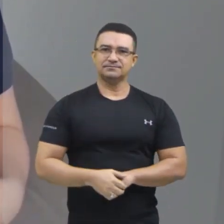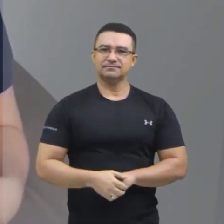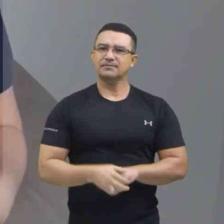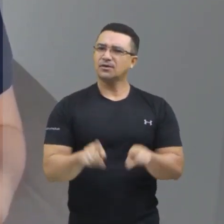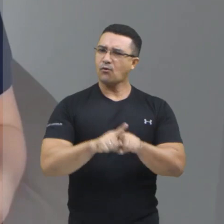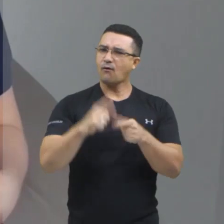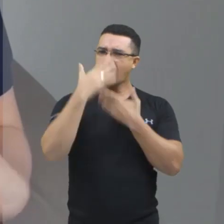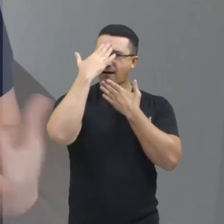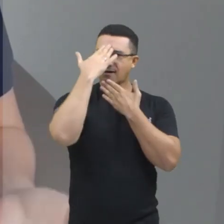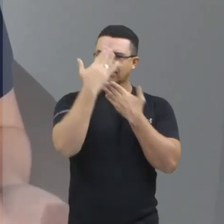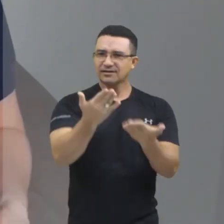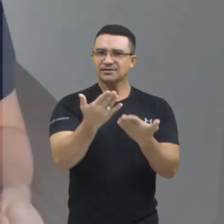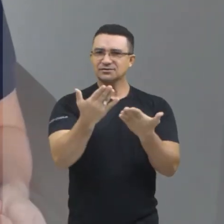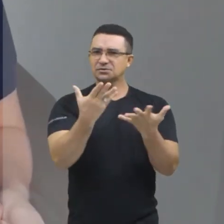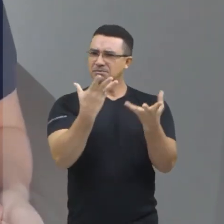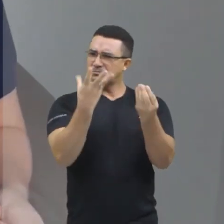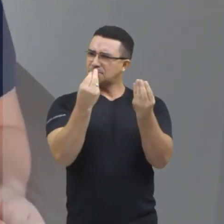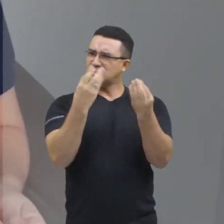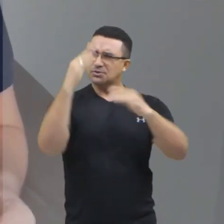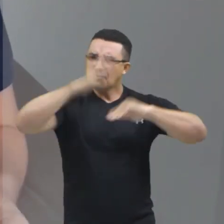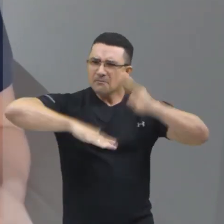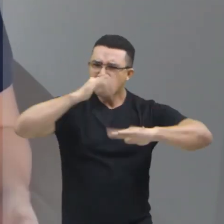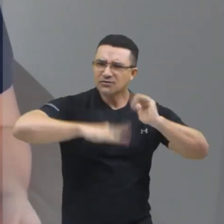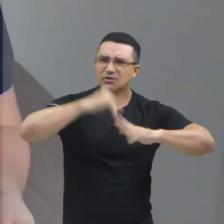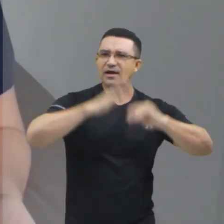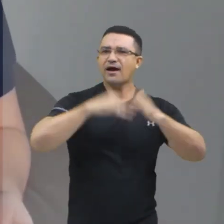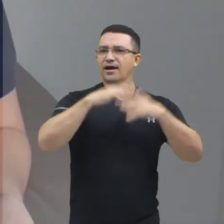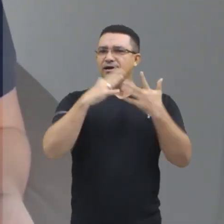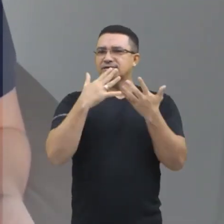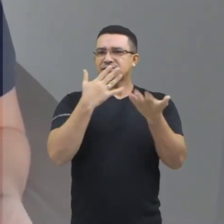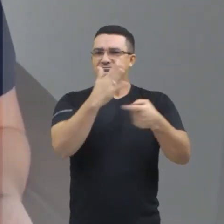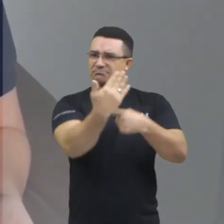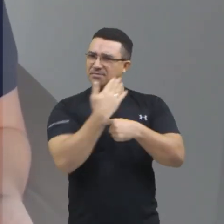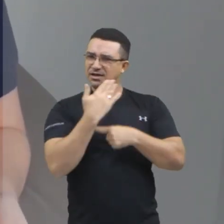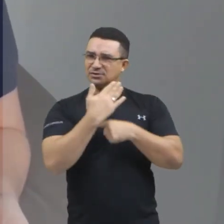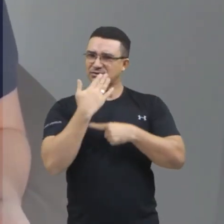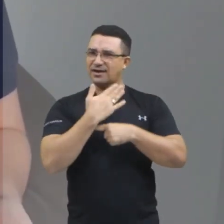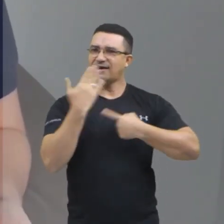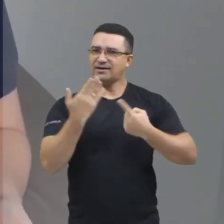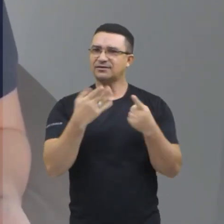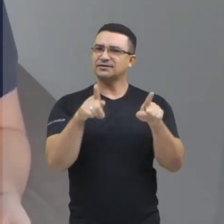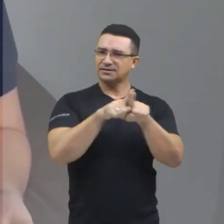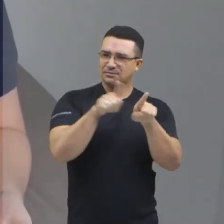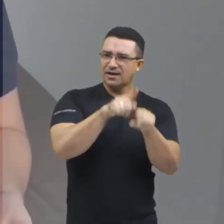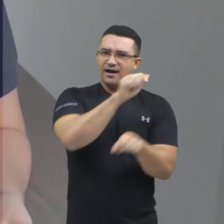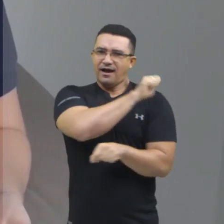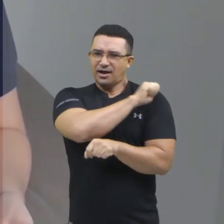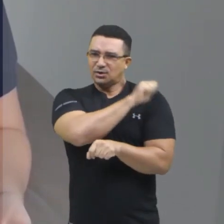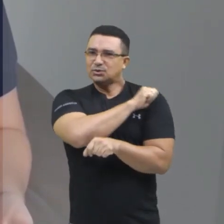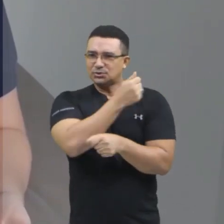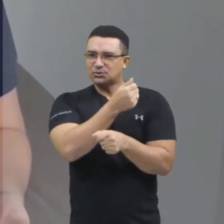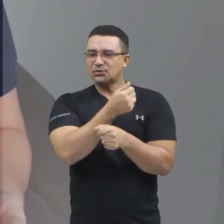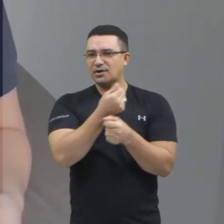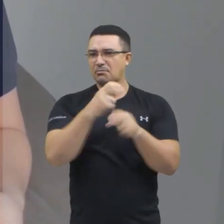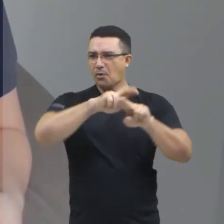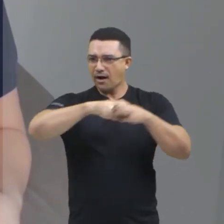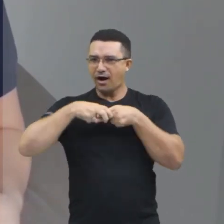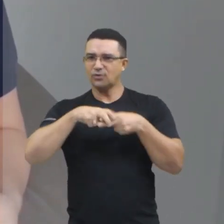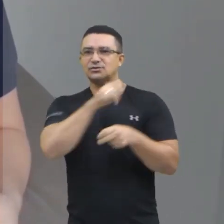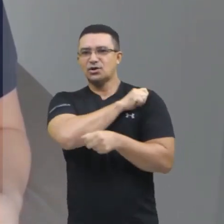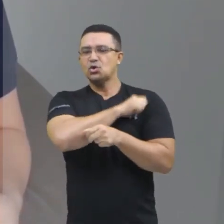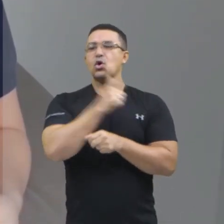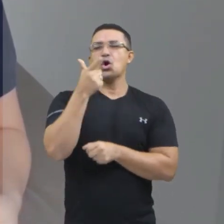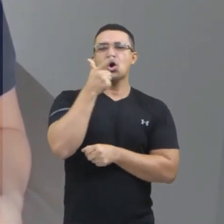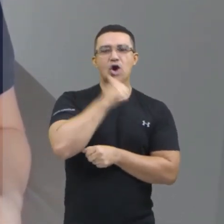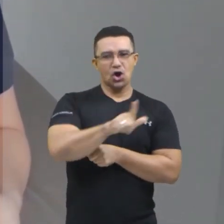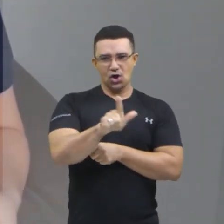aos profissionais que me acompanharam nesses anos todos, aos meus alunos, que foi por causa deles que eu consigo cada vez mais ir